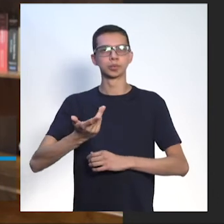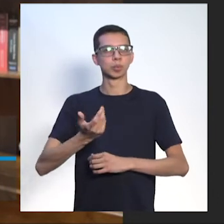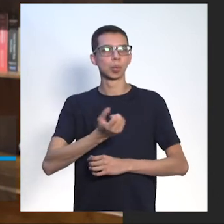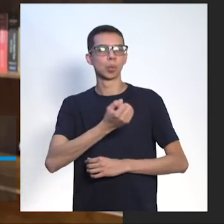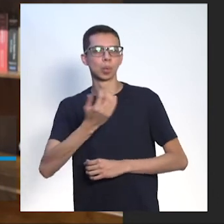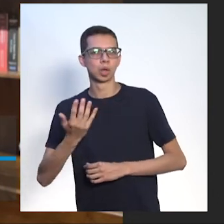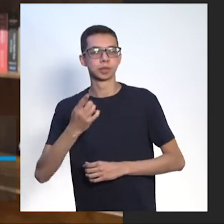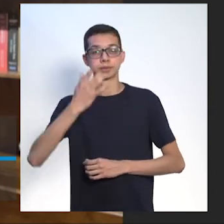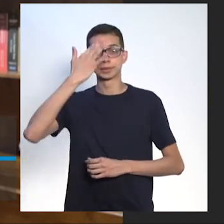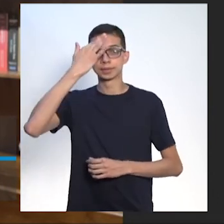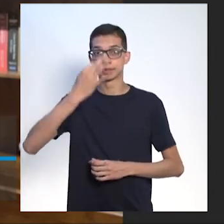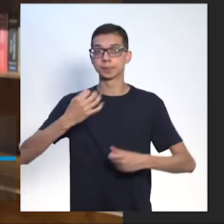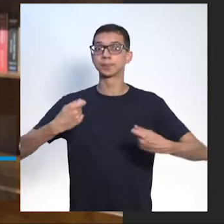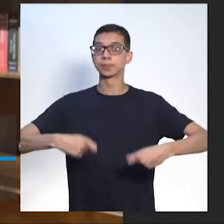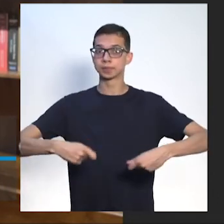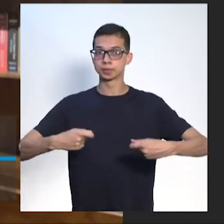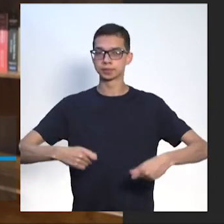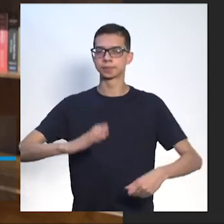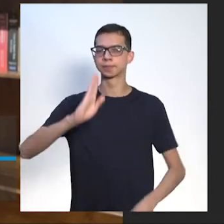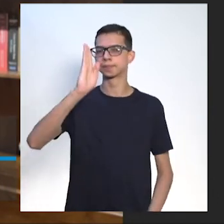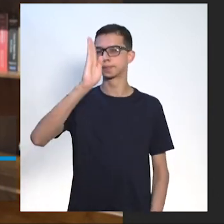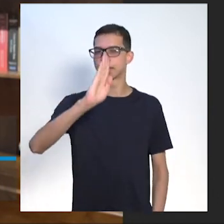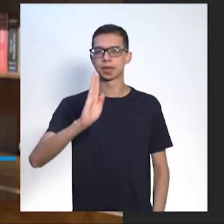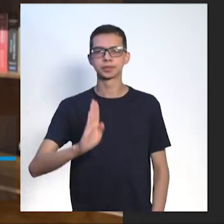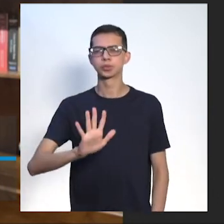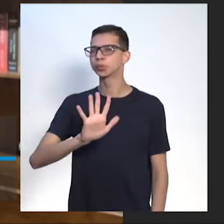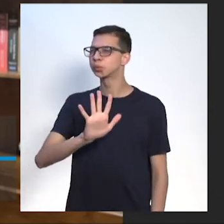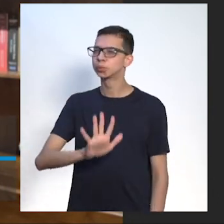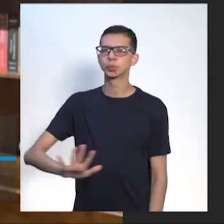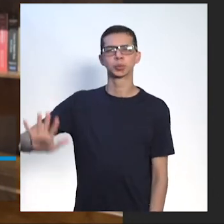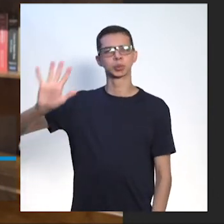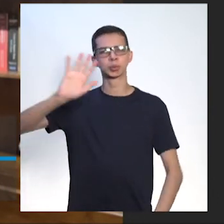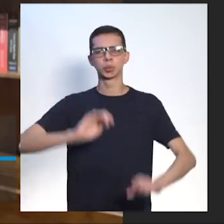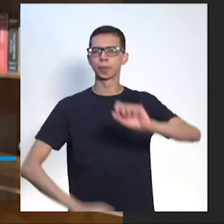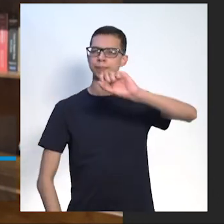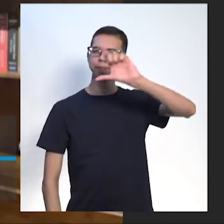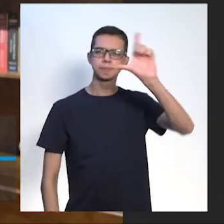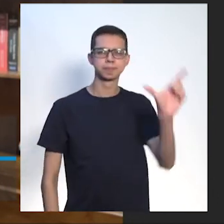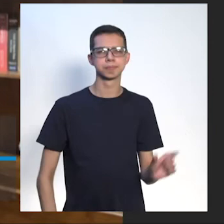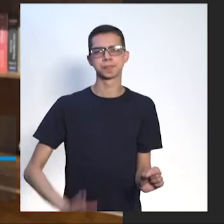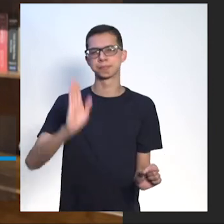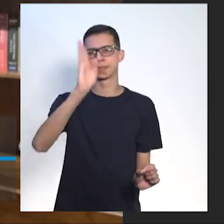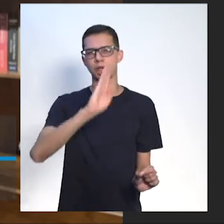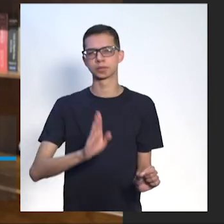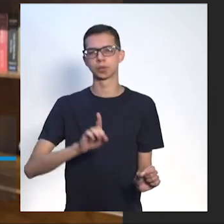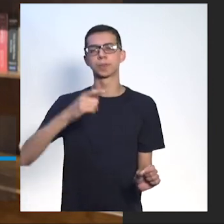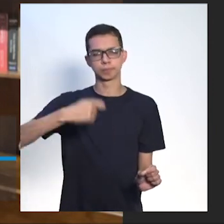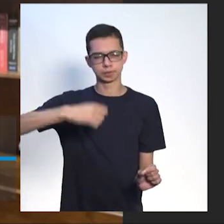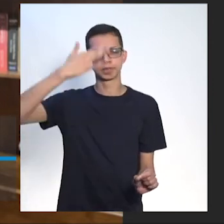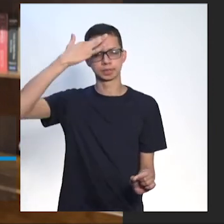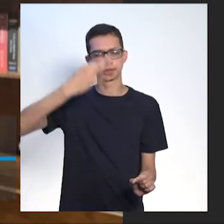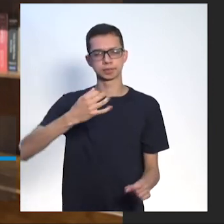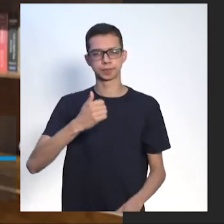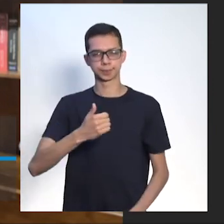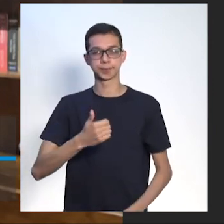começar a entender o Brasil como um todo. A última coisa que eu quero lembrar de vocês hoje é aonde vocês